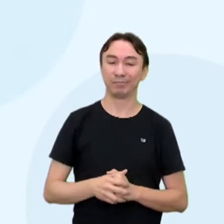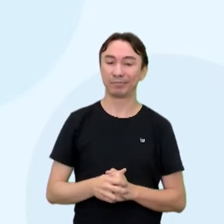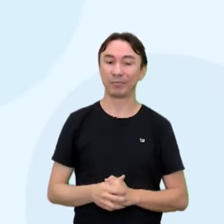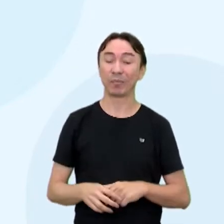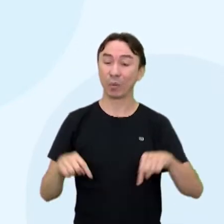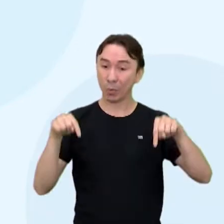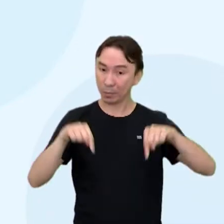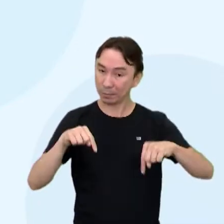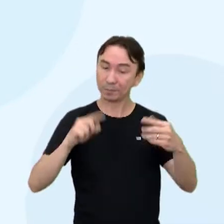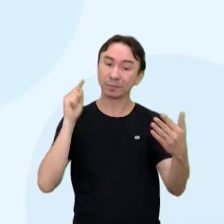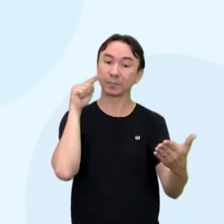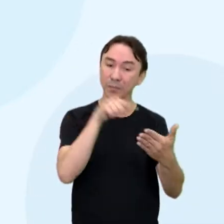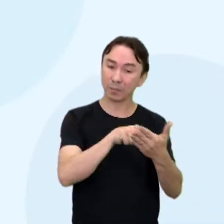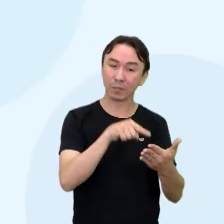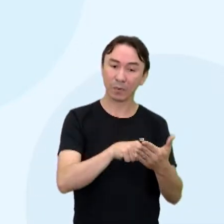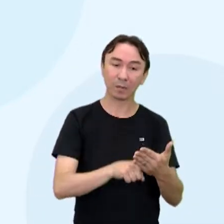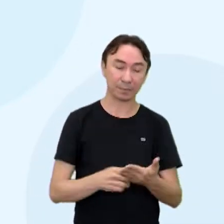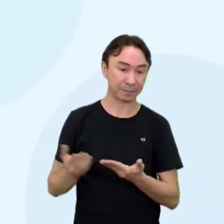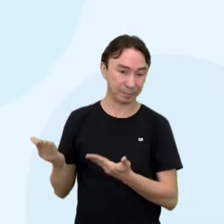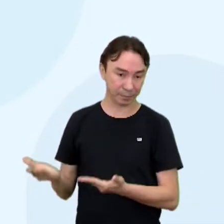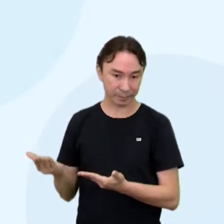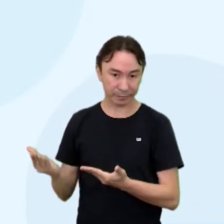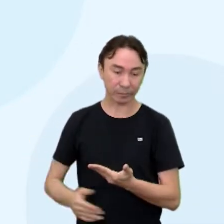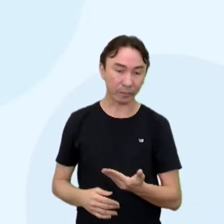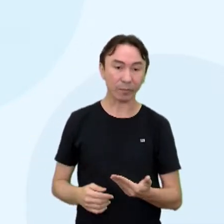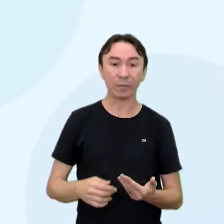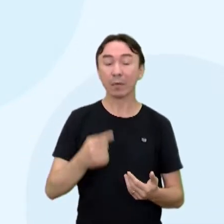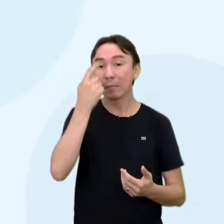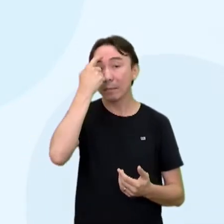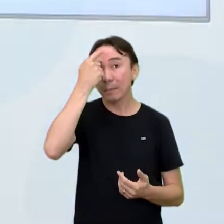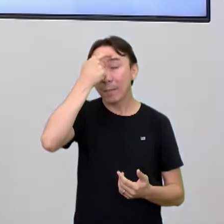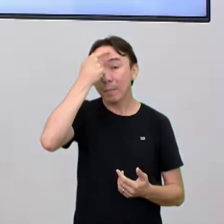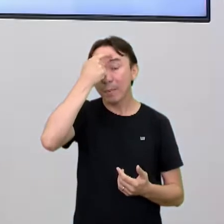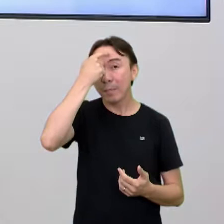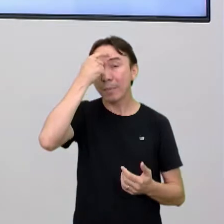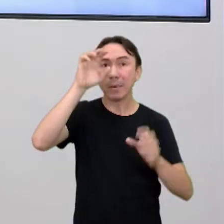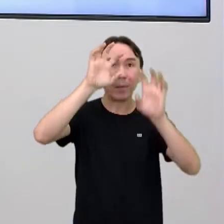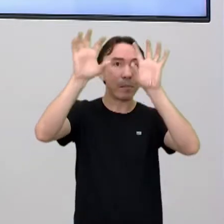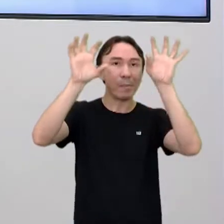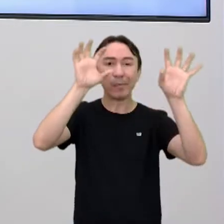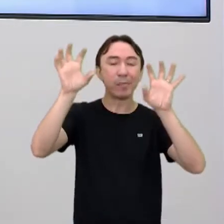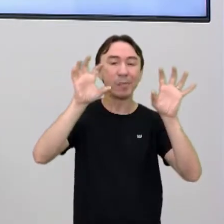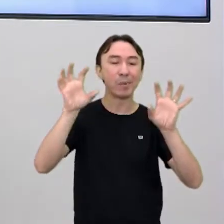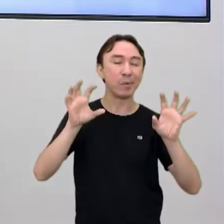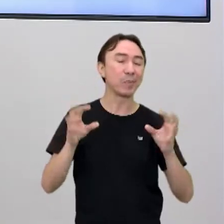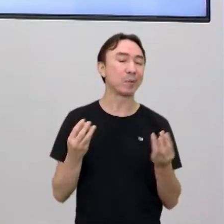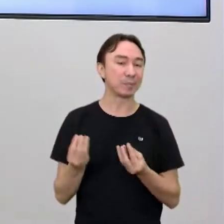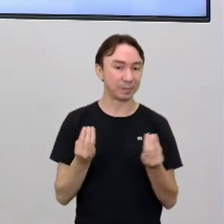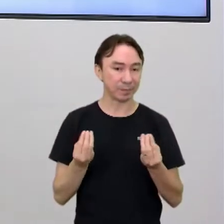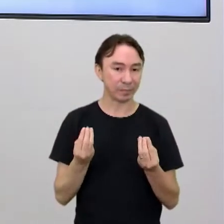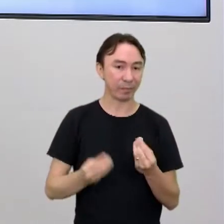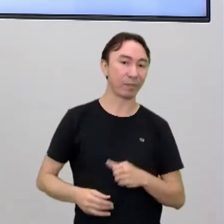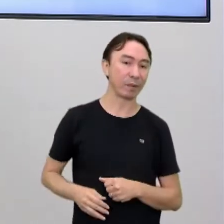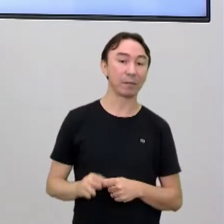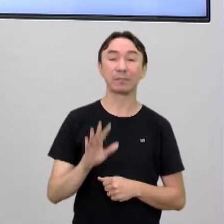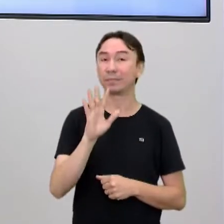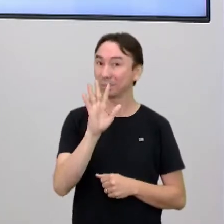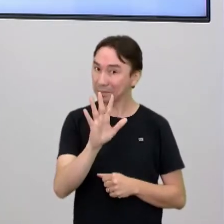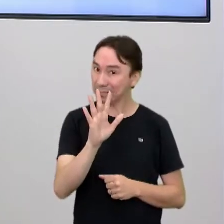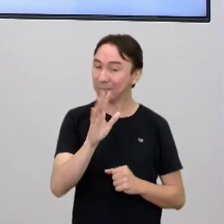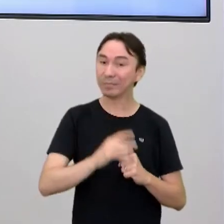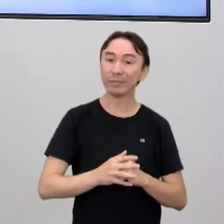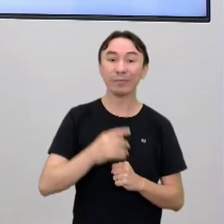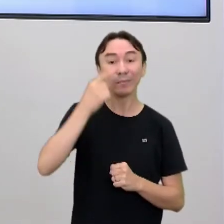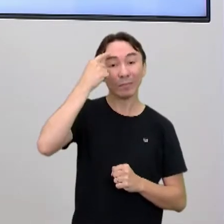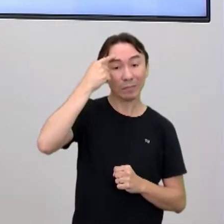desenvolver e criar um mapa mental. Cola em mim agora de novo. Vamos lembrar, galera? Quando a